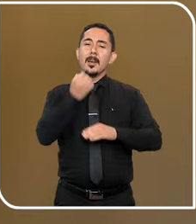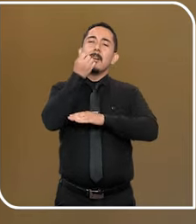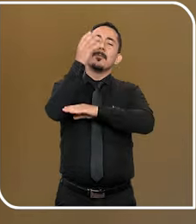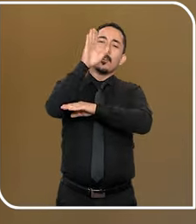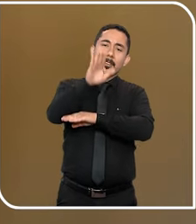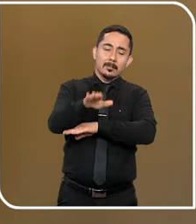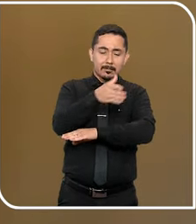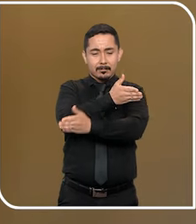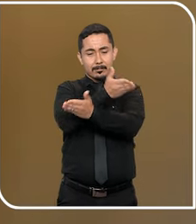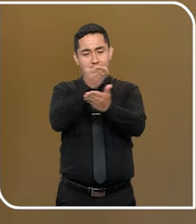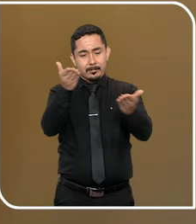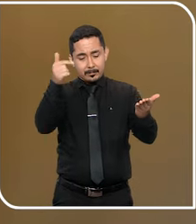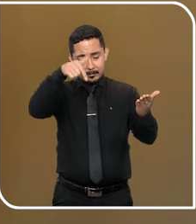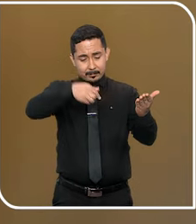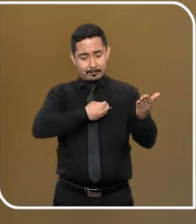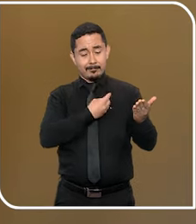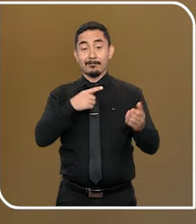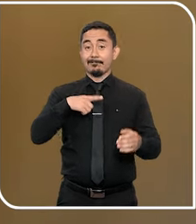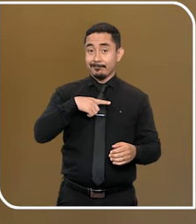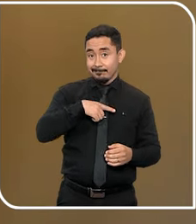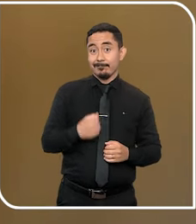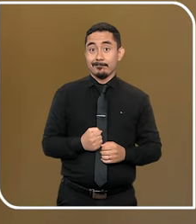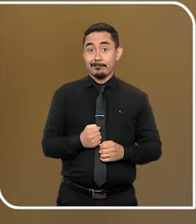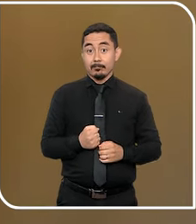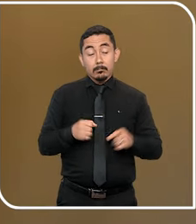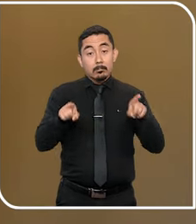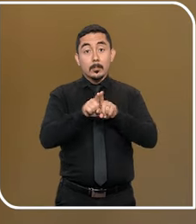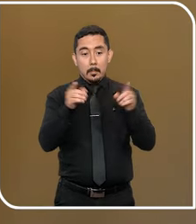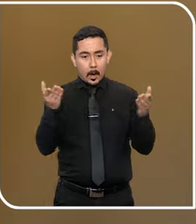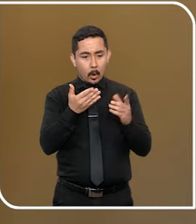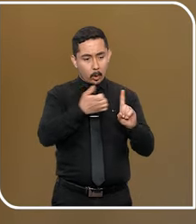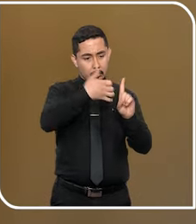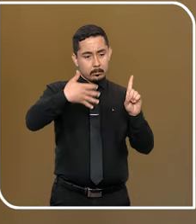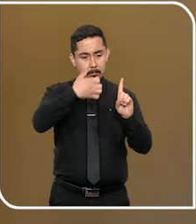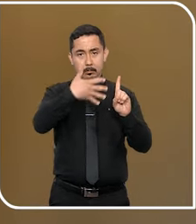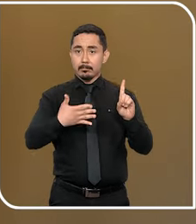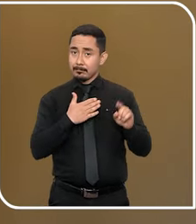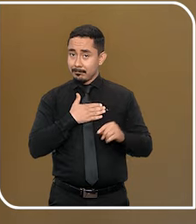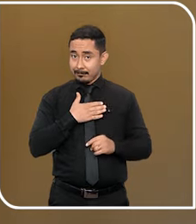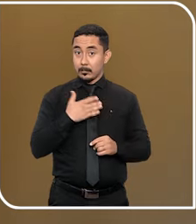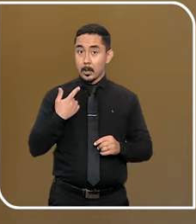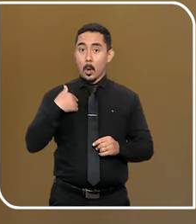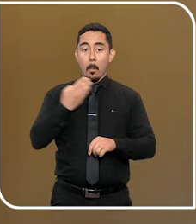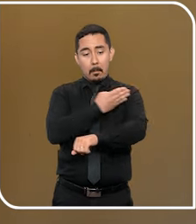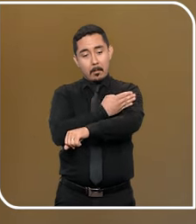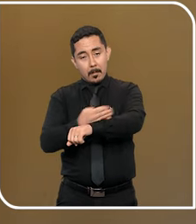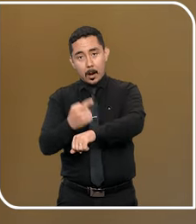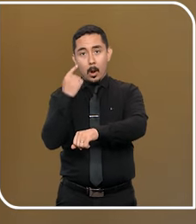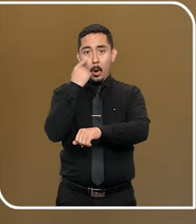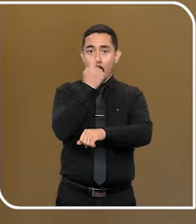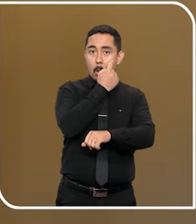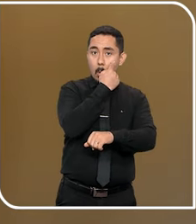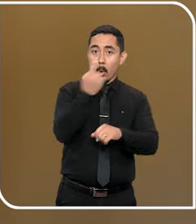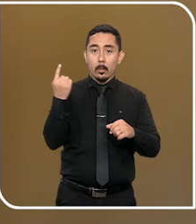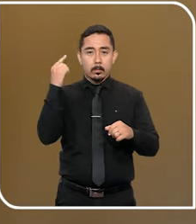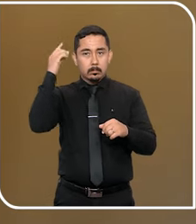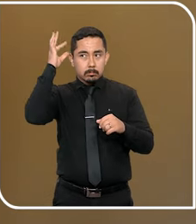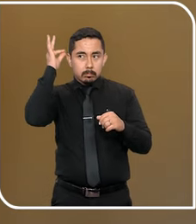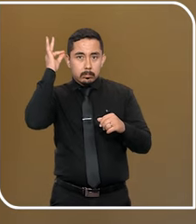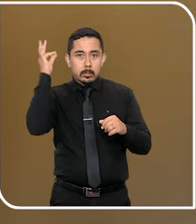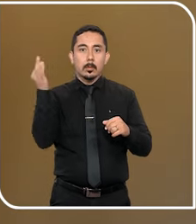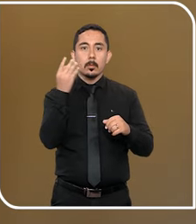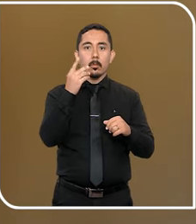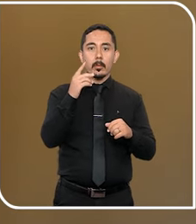Boa tarde a todas as pessoas presentes eu inicio fazendo minha Audi descrição sou uma mulher branca de olhos e cabelos